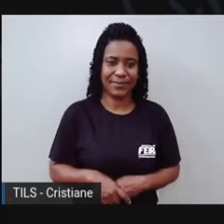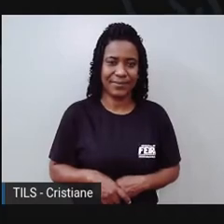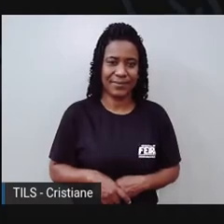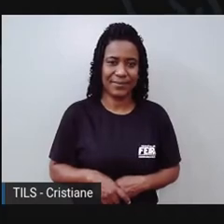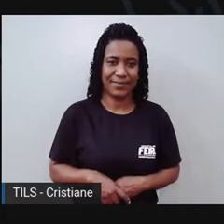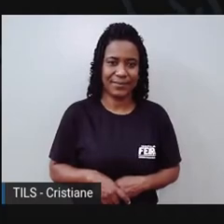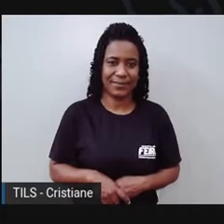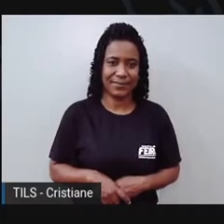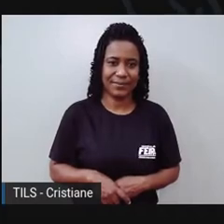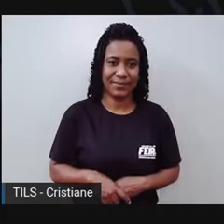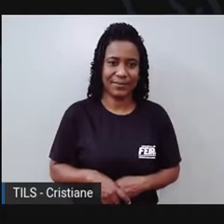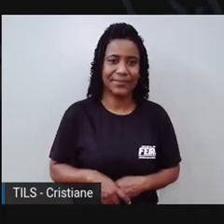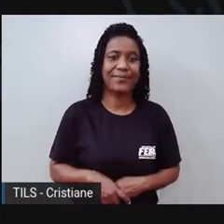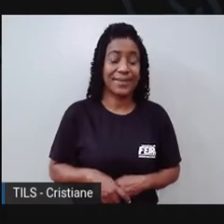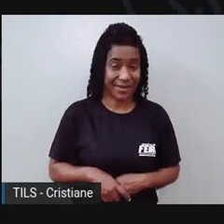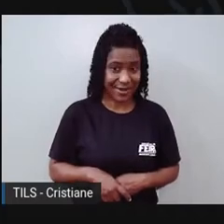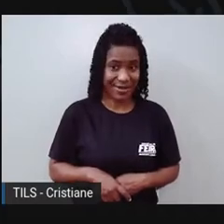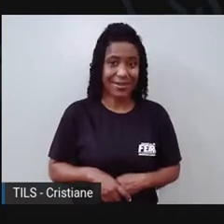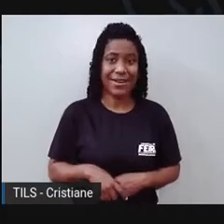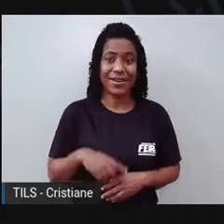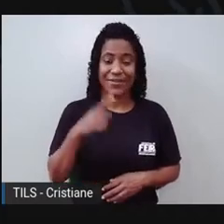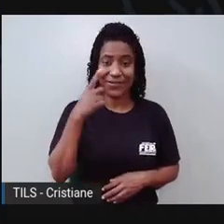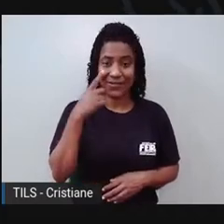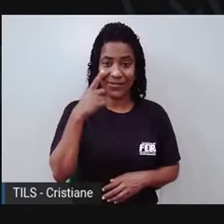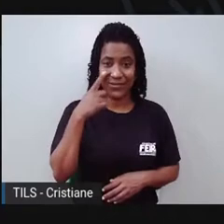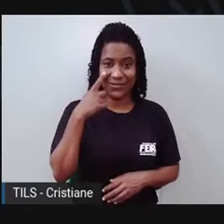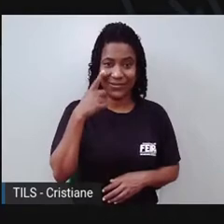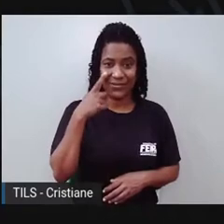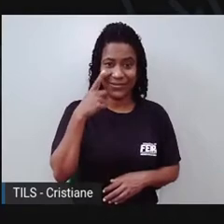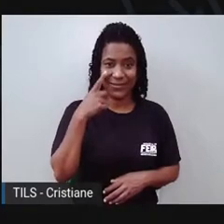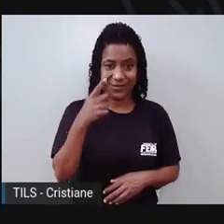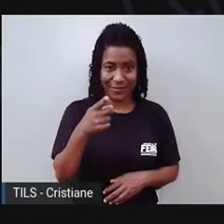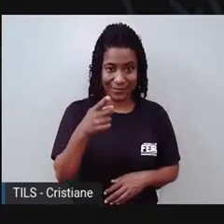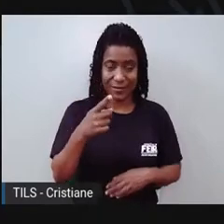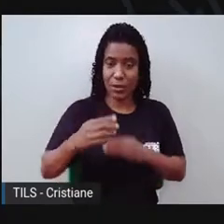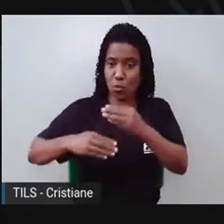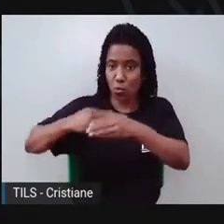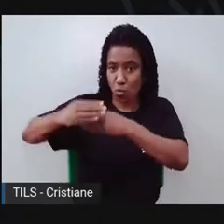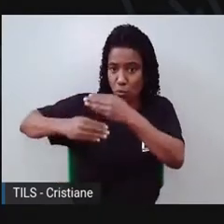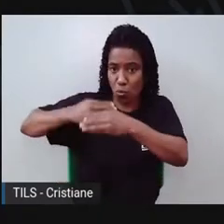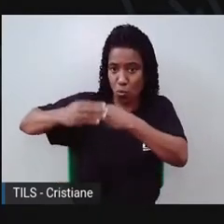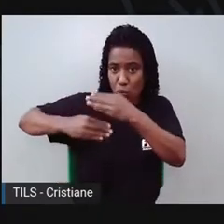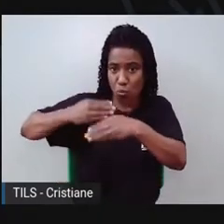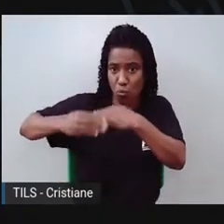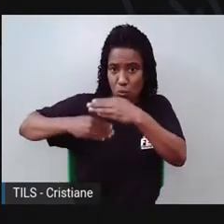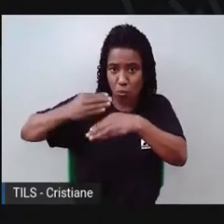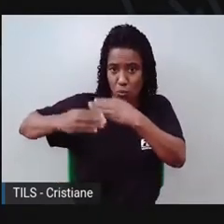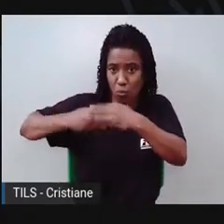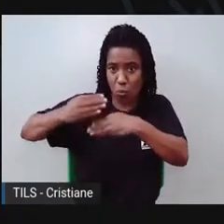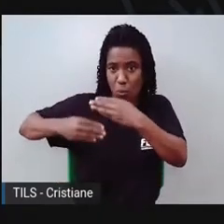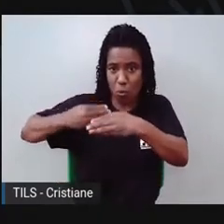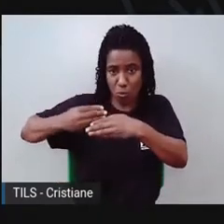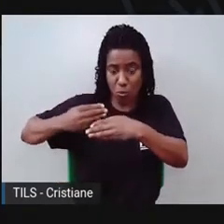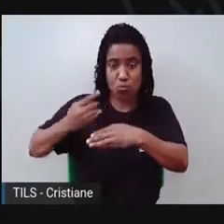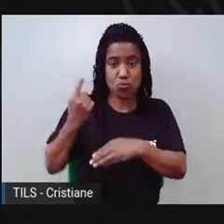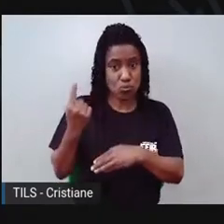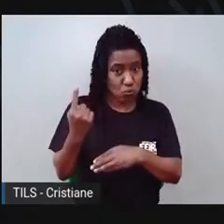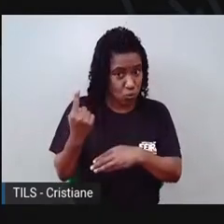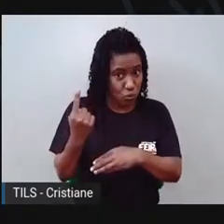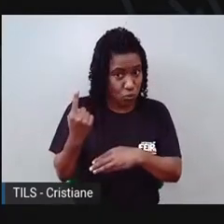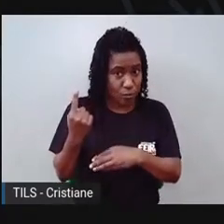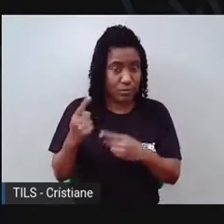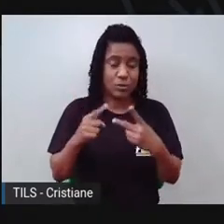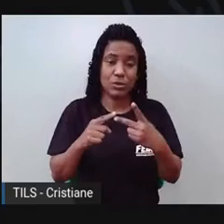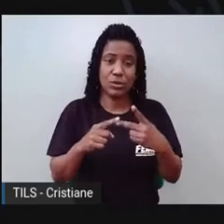Porque para a receita é para cada rolo de papel a gente coloca